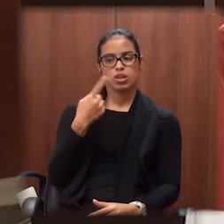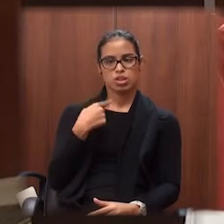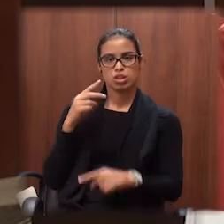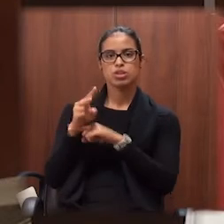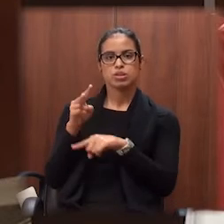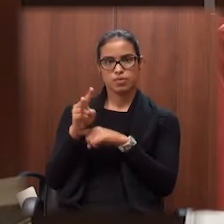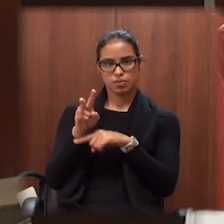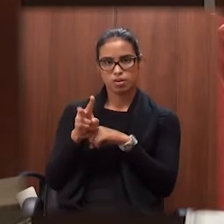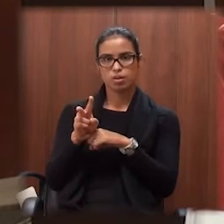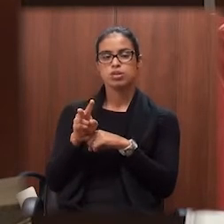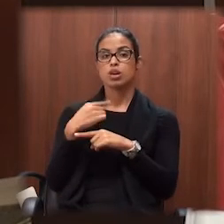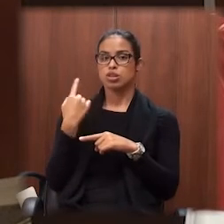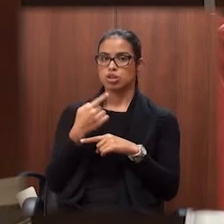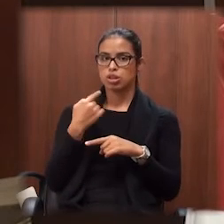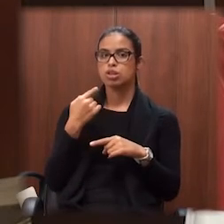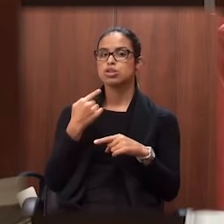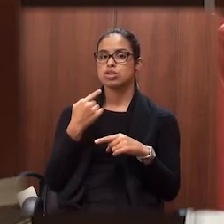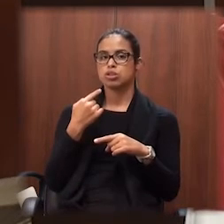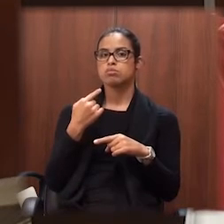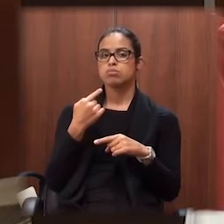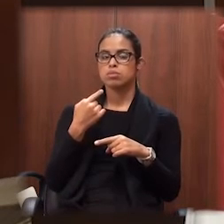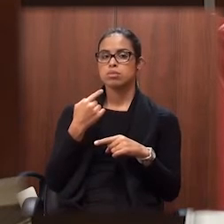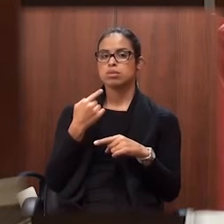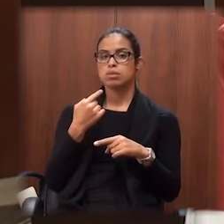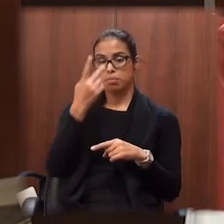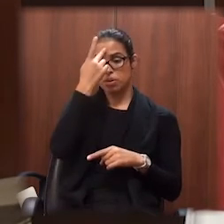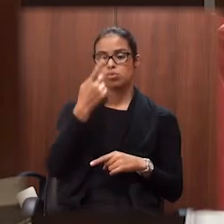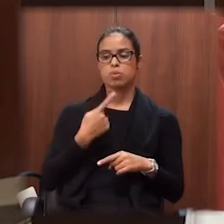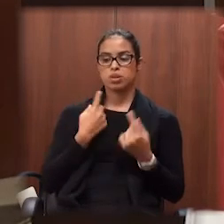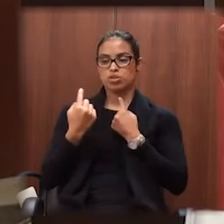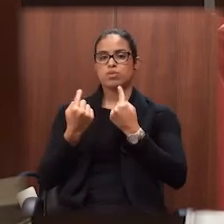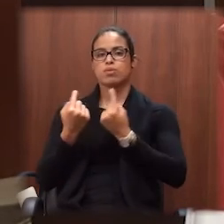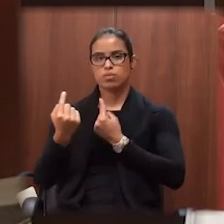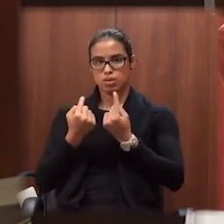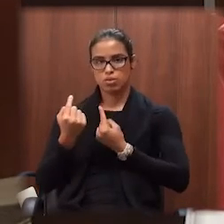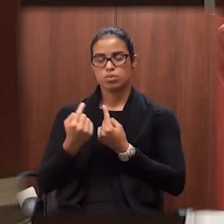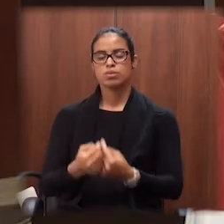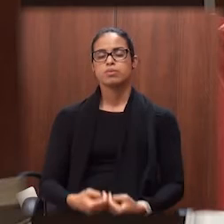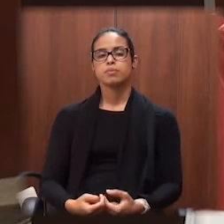defendemos e estamos pessoalmente envolvidos